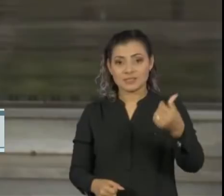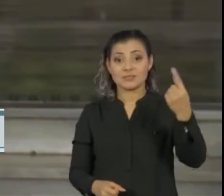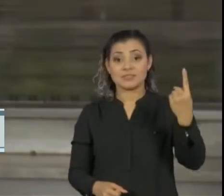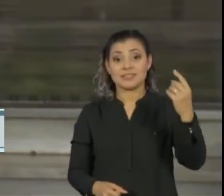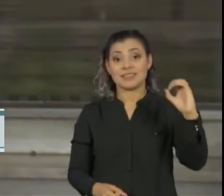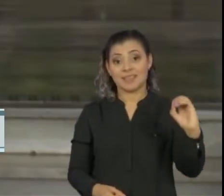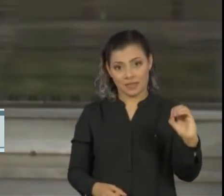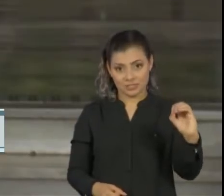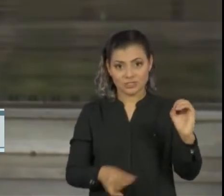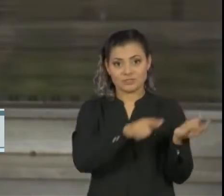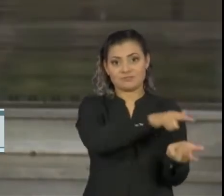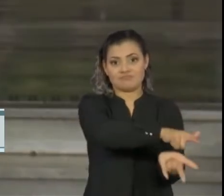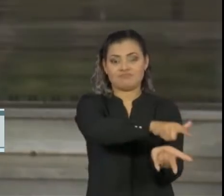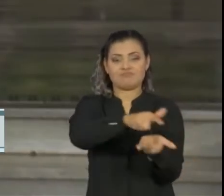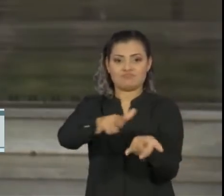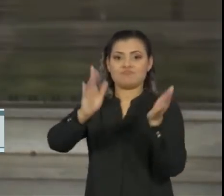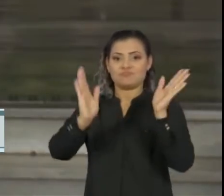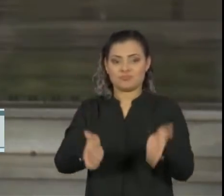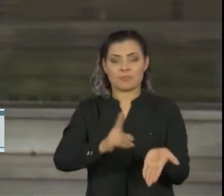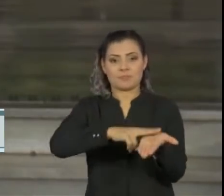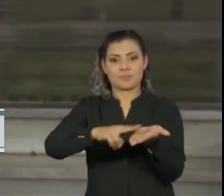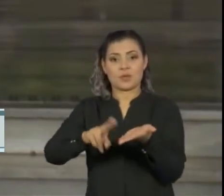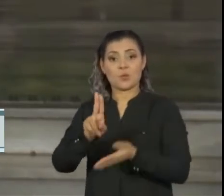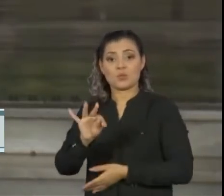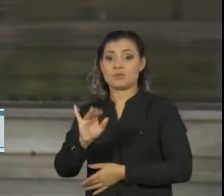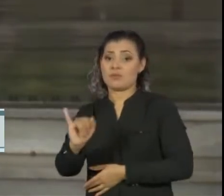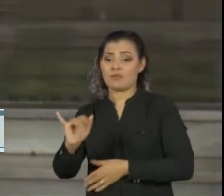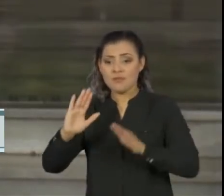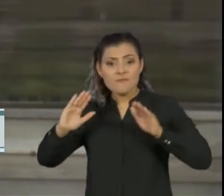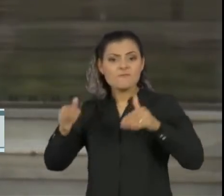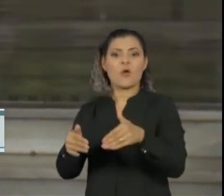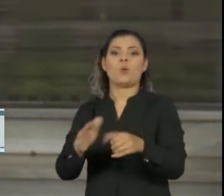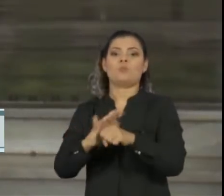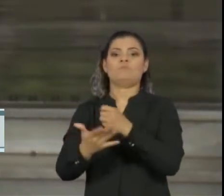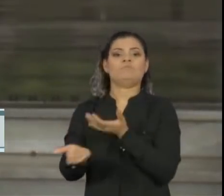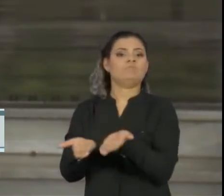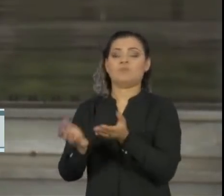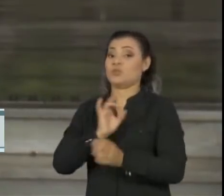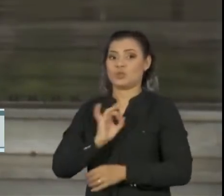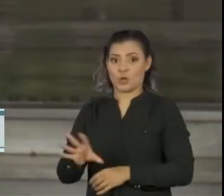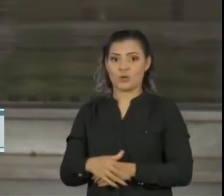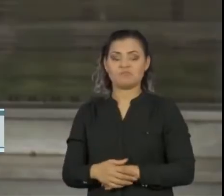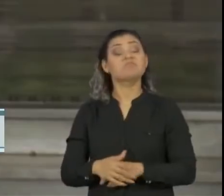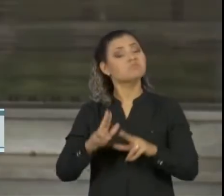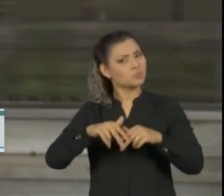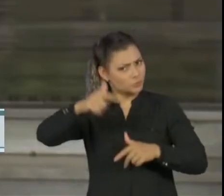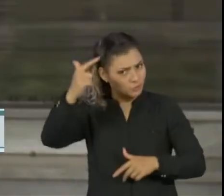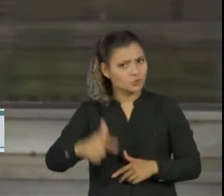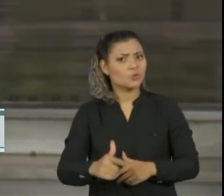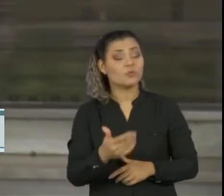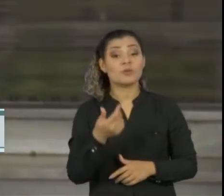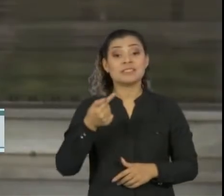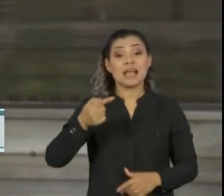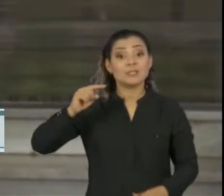7.610 leitos de UTI exclusivos para a Covid. Portanto, repetindo,